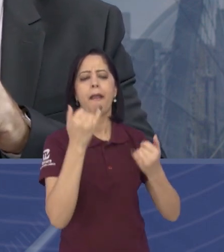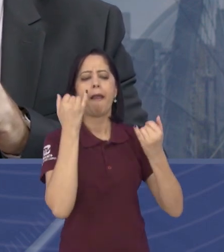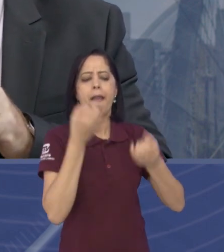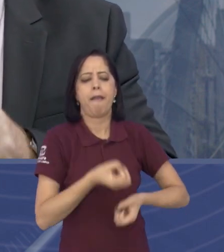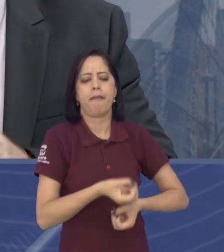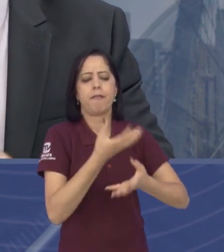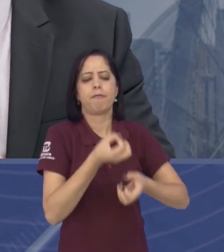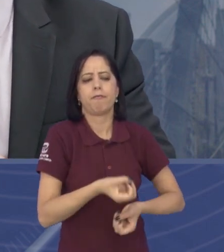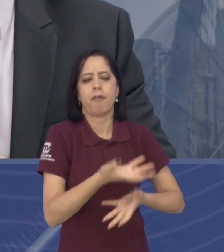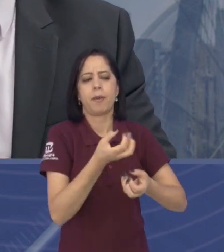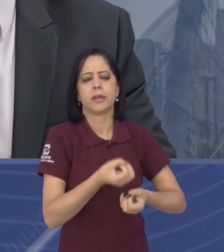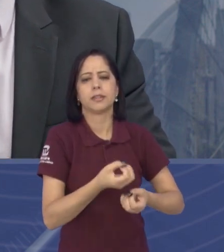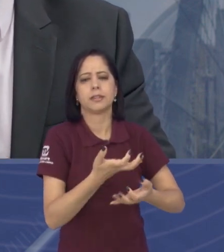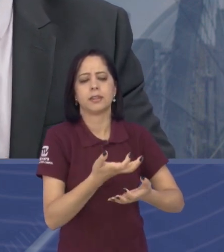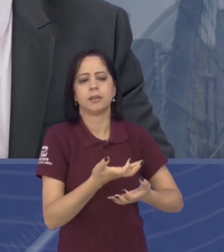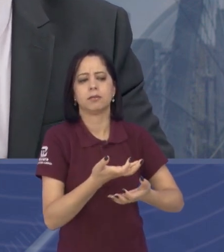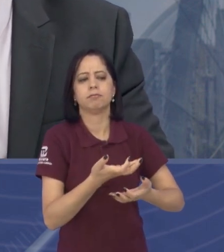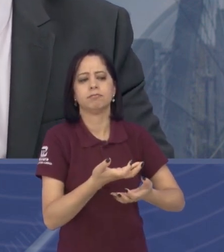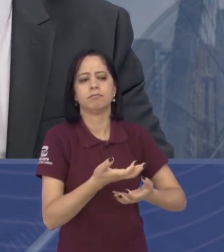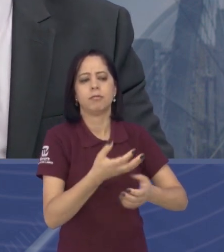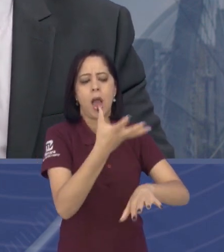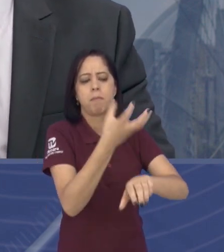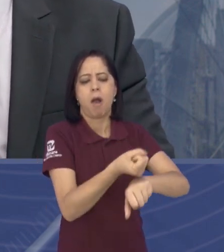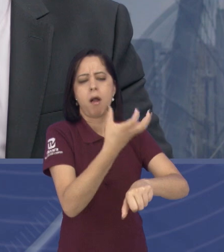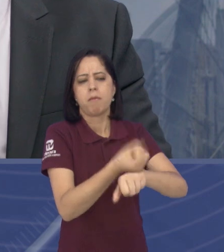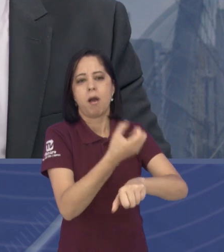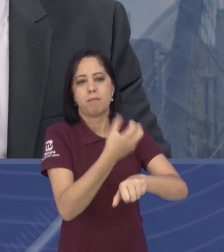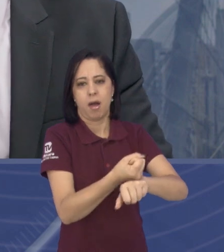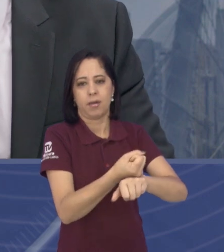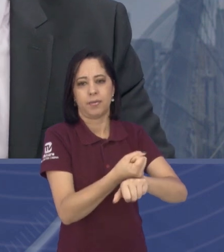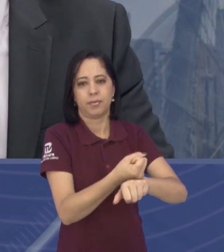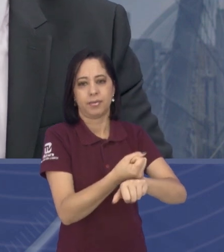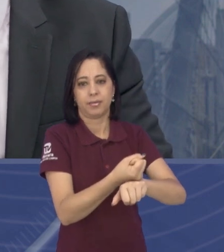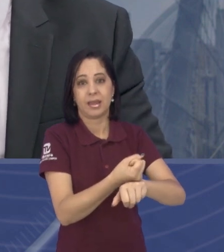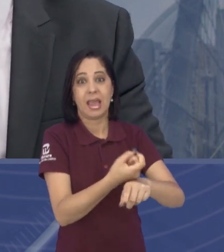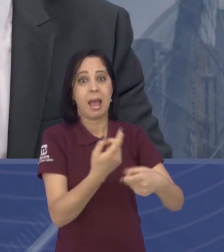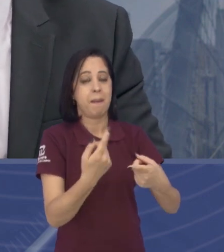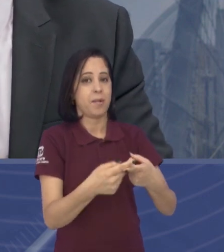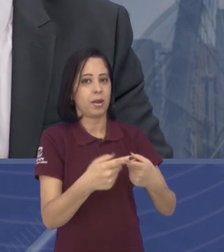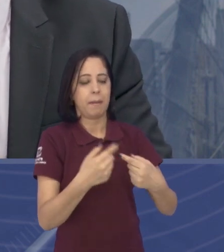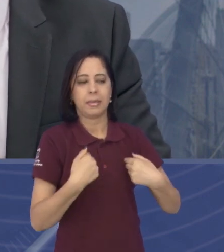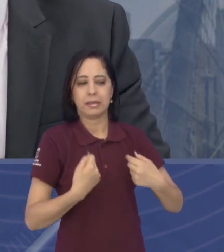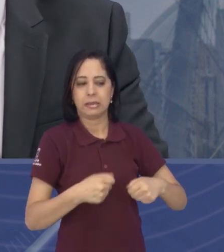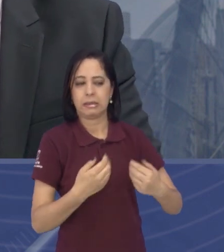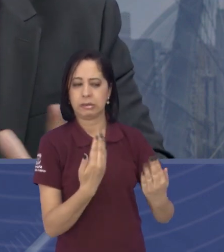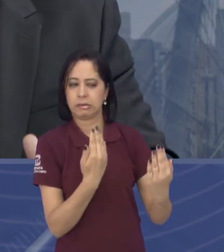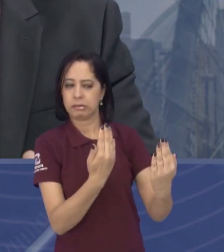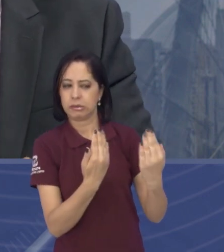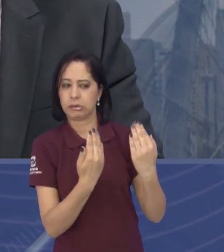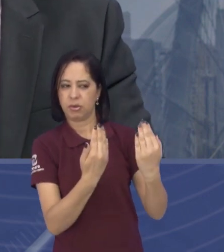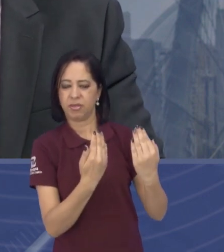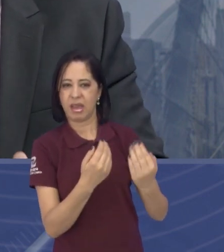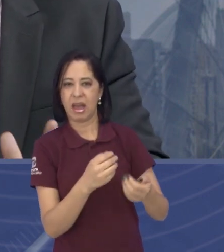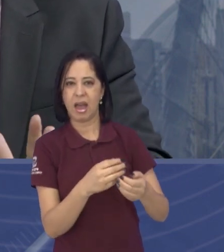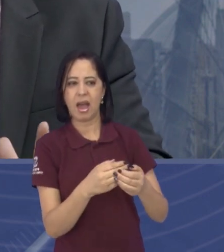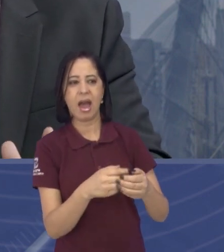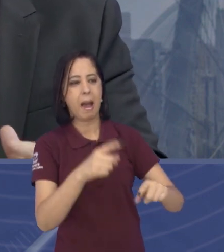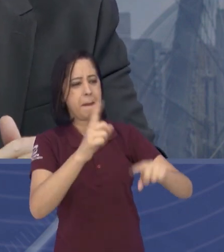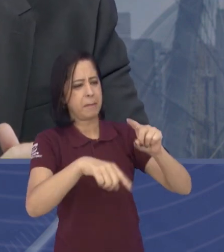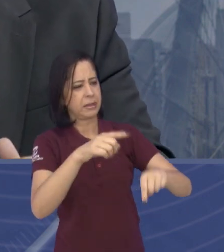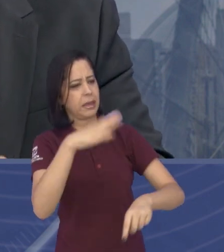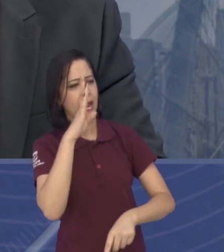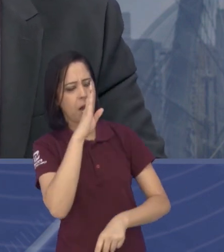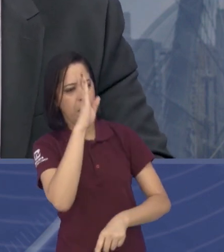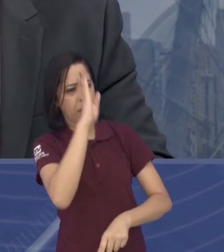com sites que vão dar alguma coisa, oferecer algum serviço ou alguma vantagem de graça. Tá?